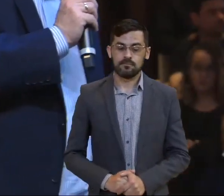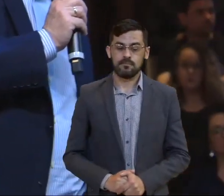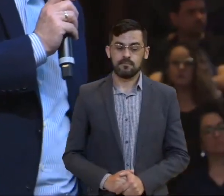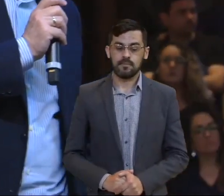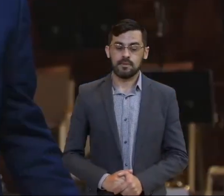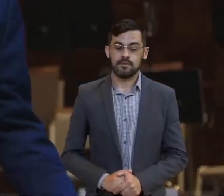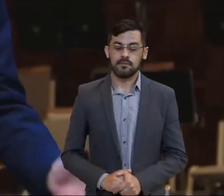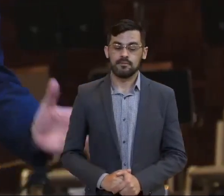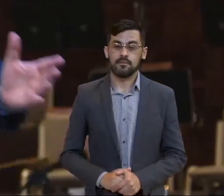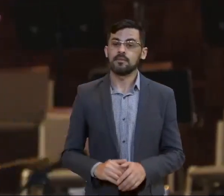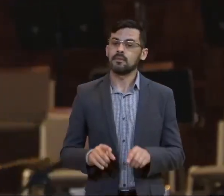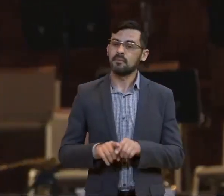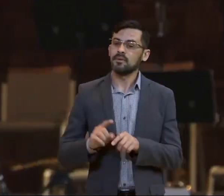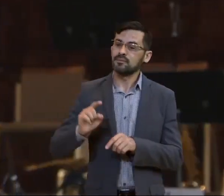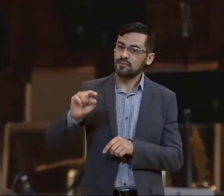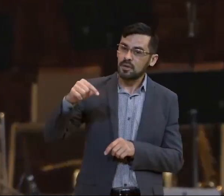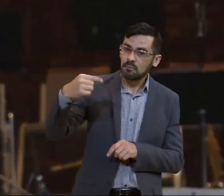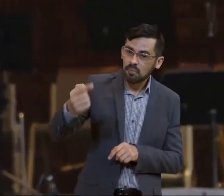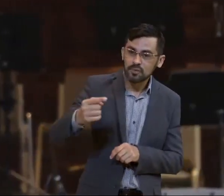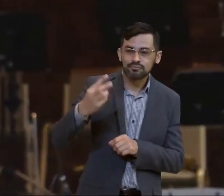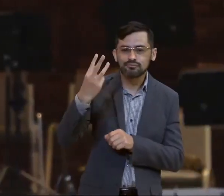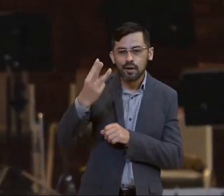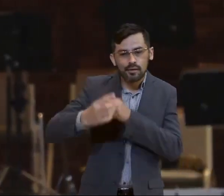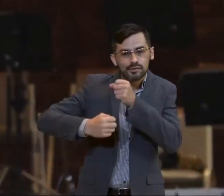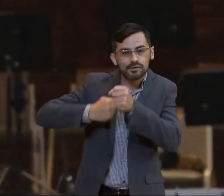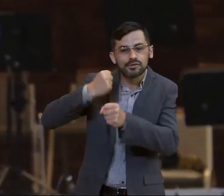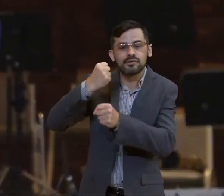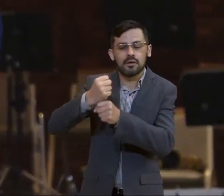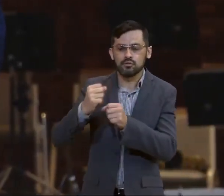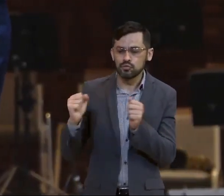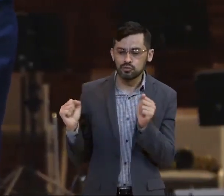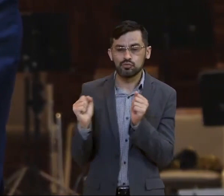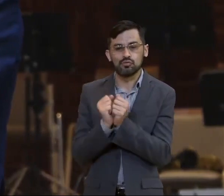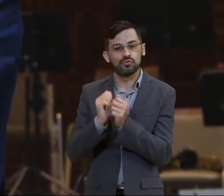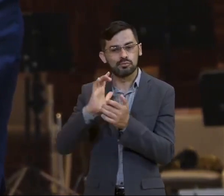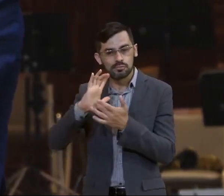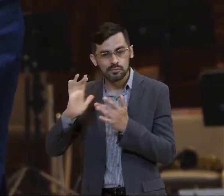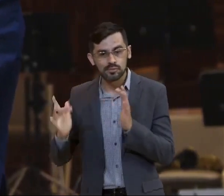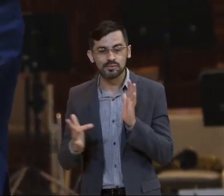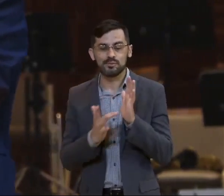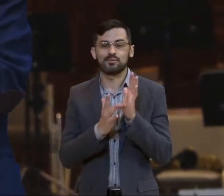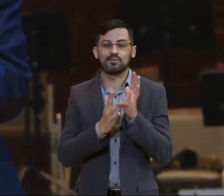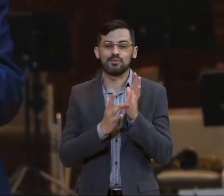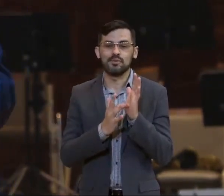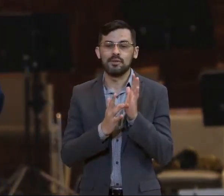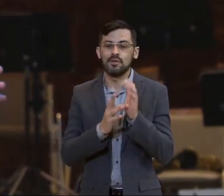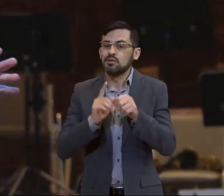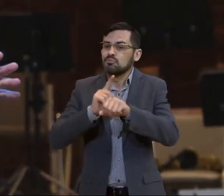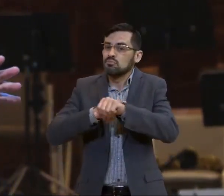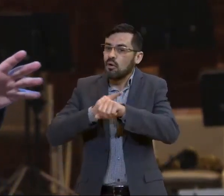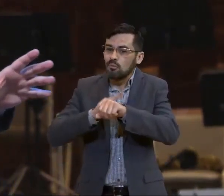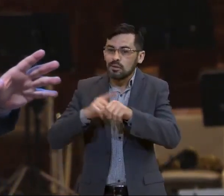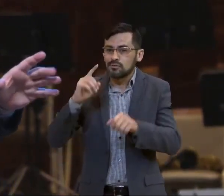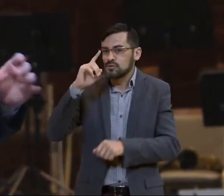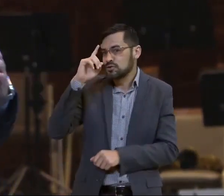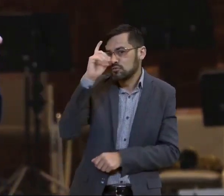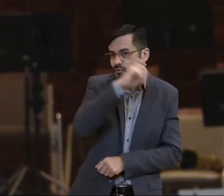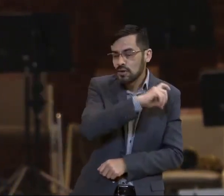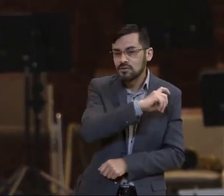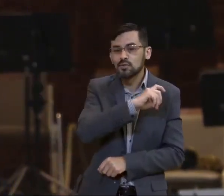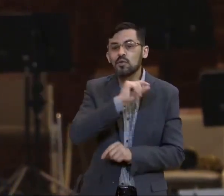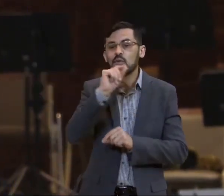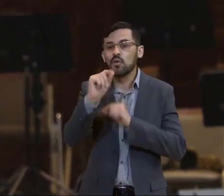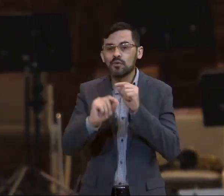é aquele que, depois de 3 anos caminhando com Jesus, quando surge uma situação difícil,